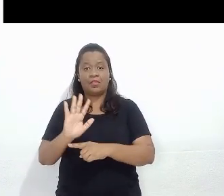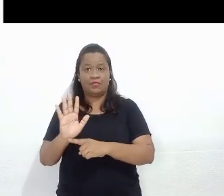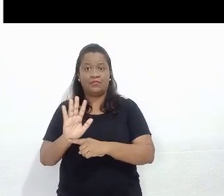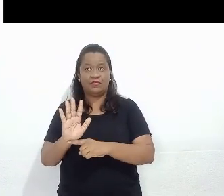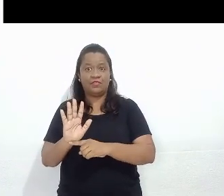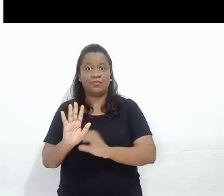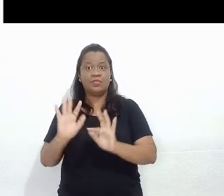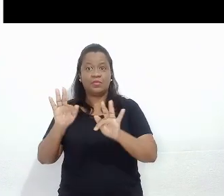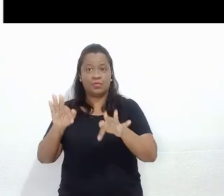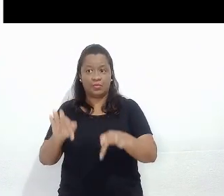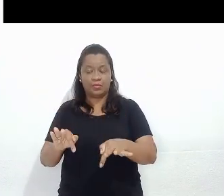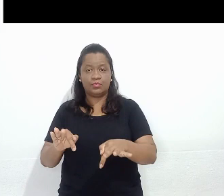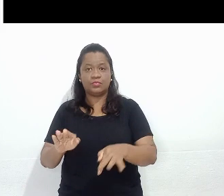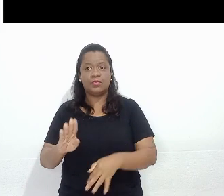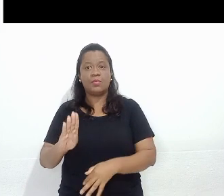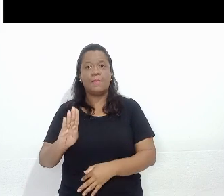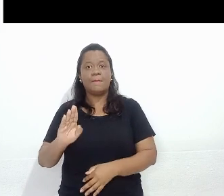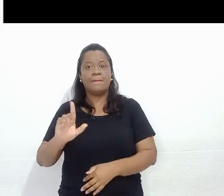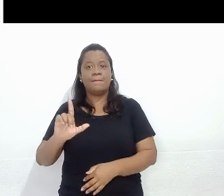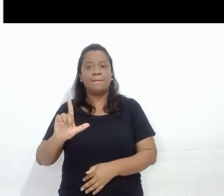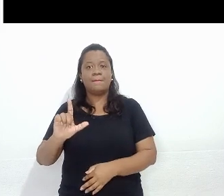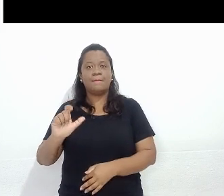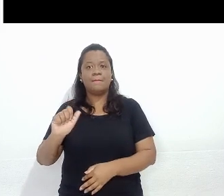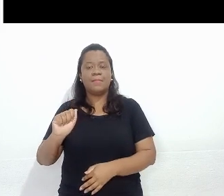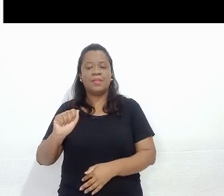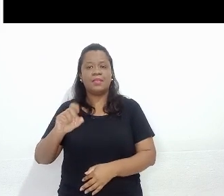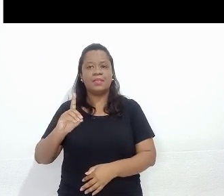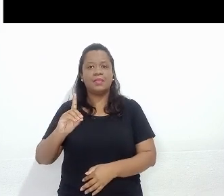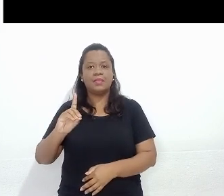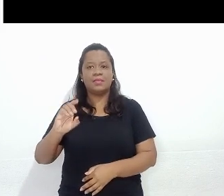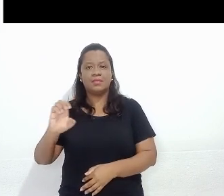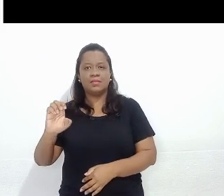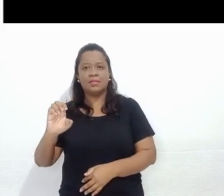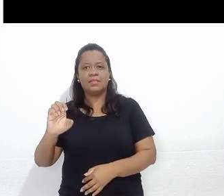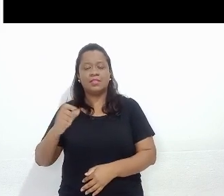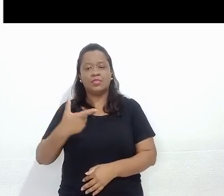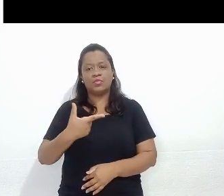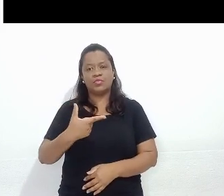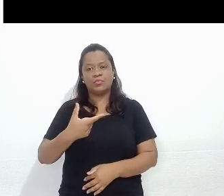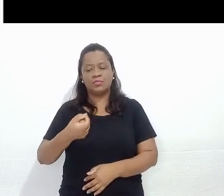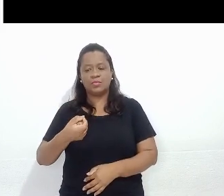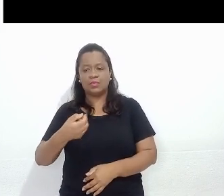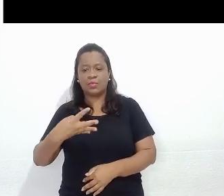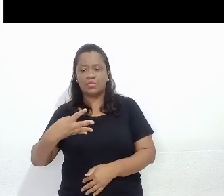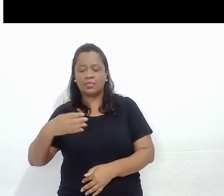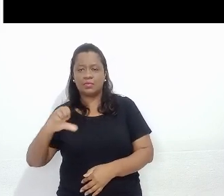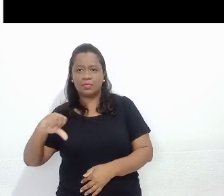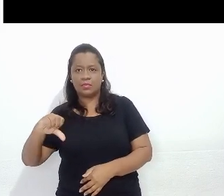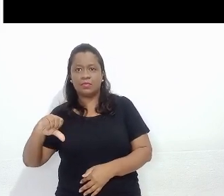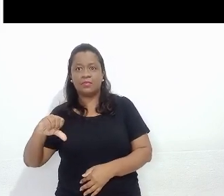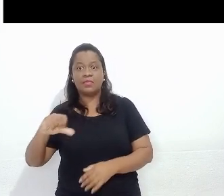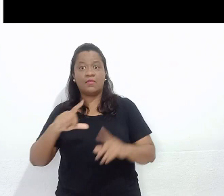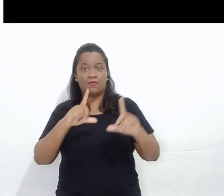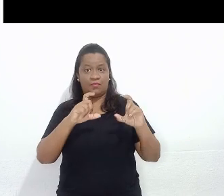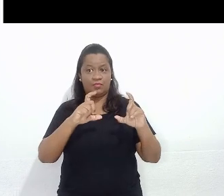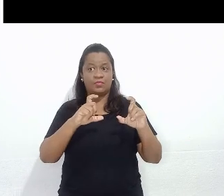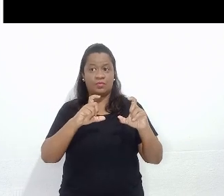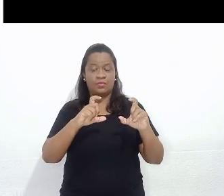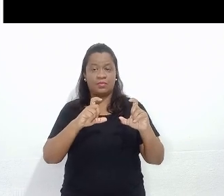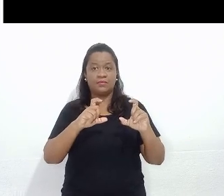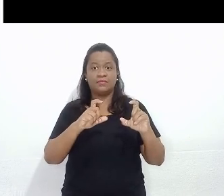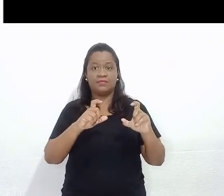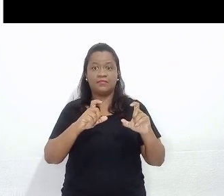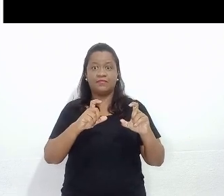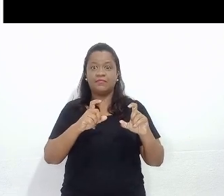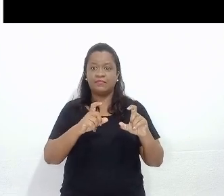Blade Runner, Blade Runner 2049, né? O fotógrafo era o Roger Dickens, e ele reforça